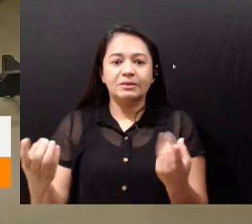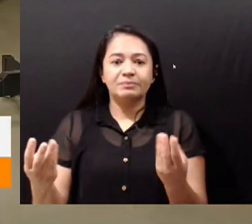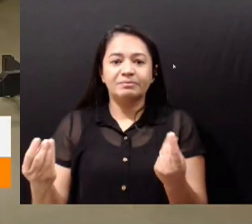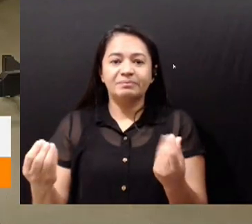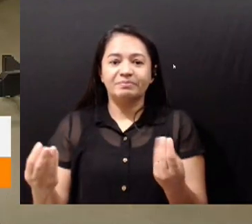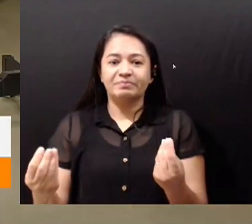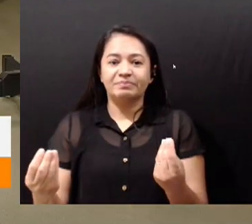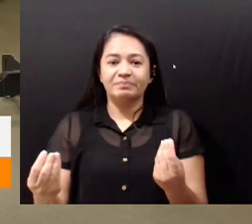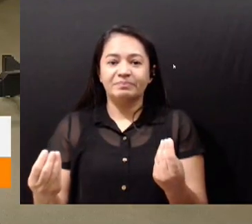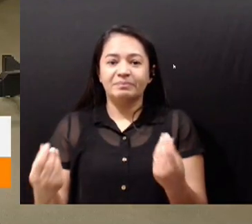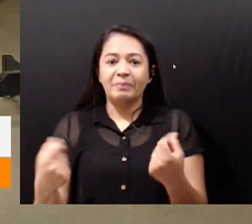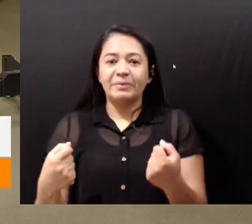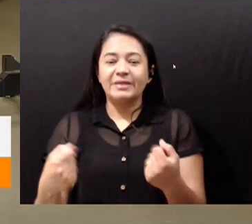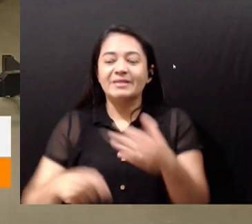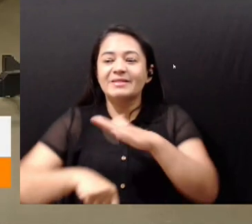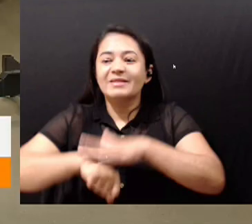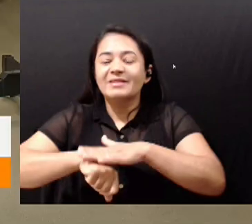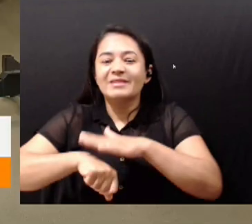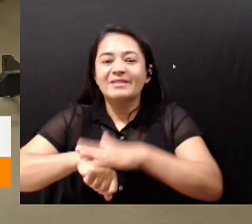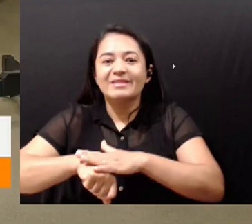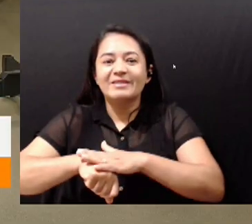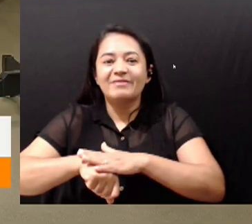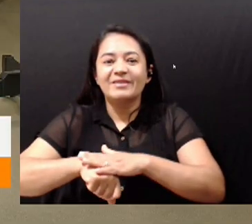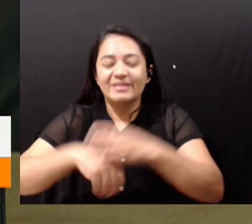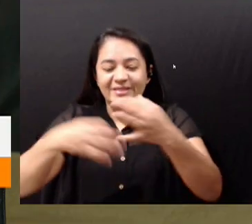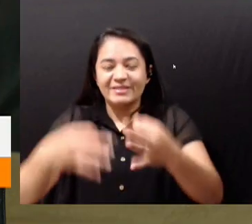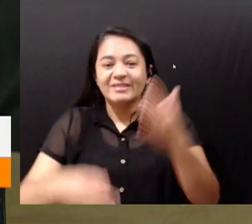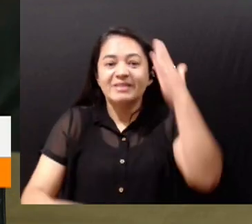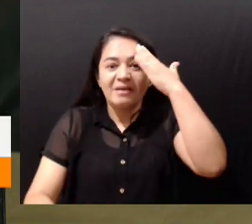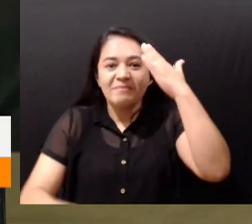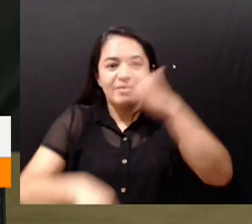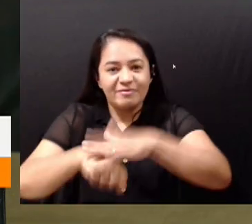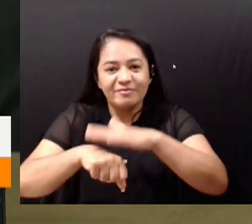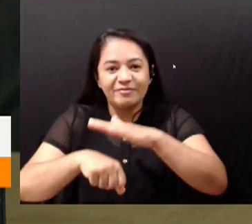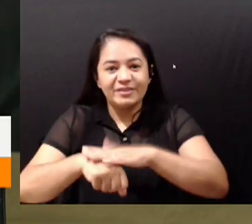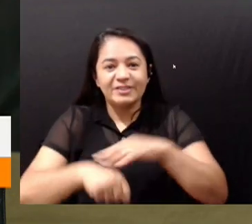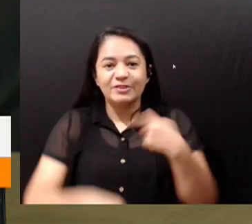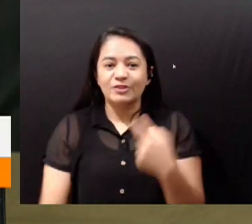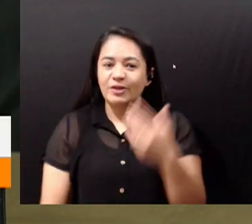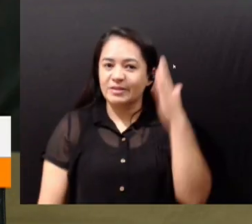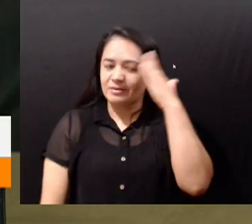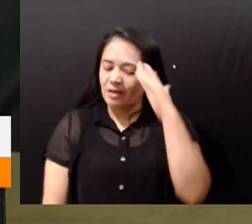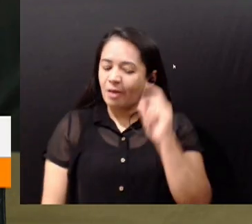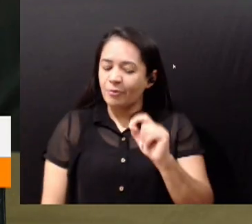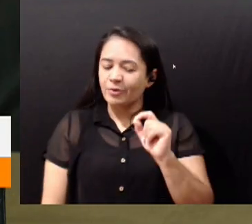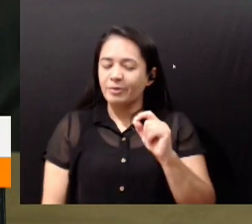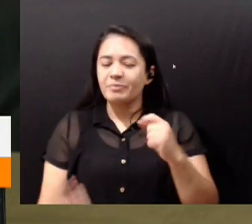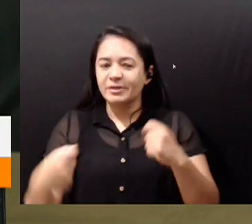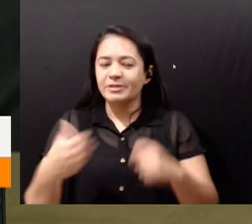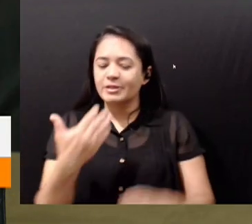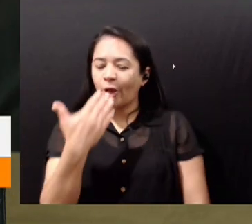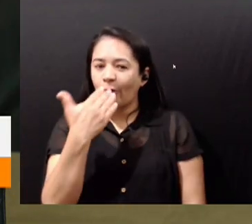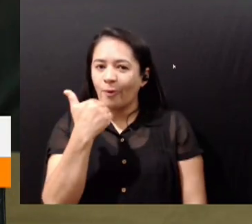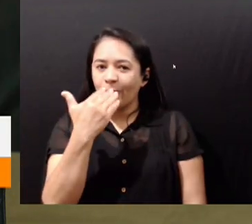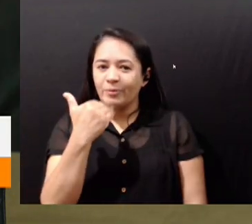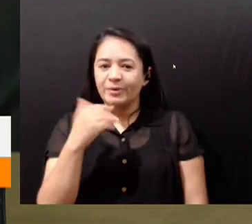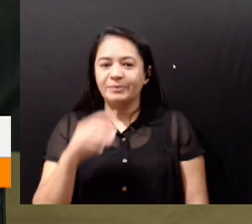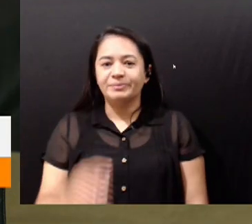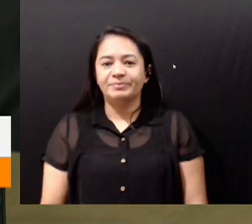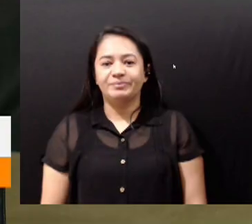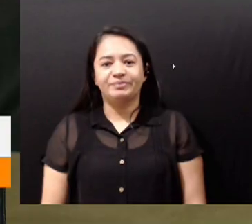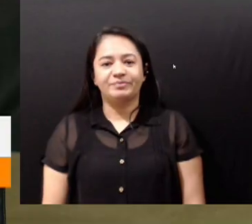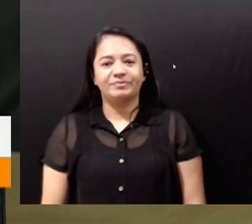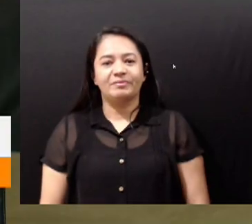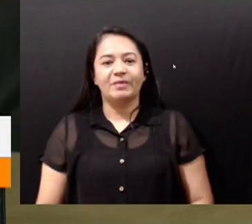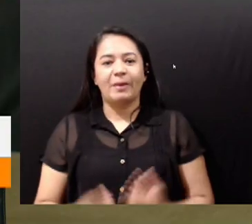saber fazer, mas a gente sabe o que a gente precisa comer, mas eu acho que não aprendeu